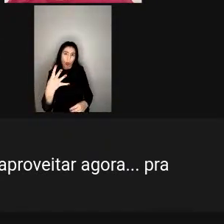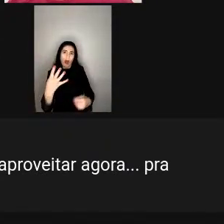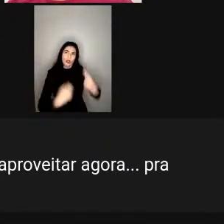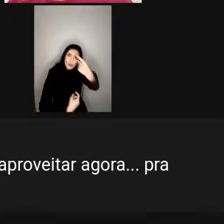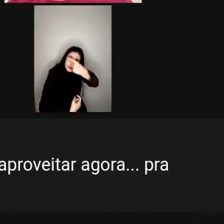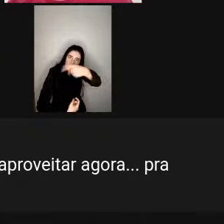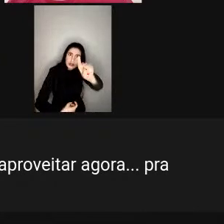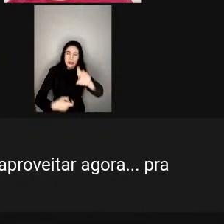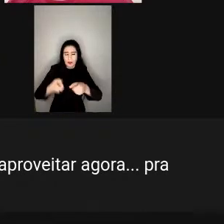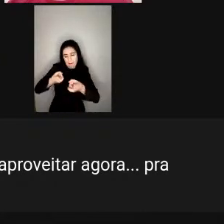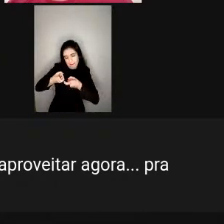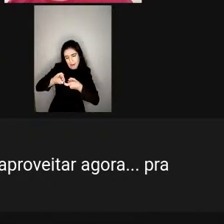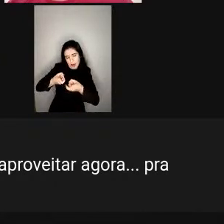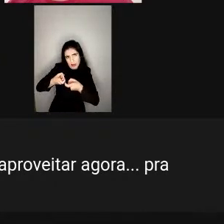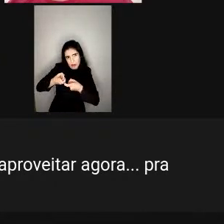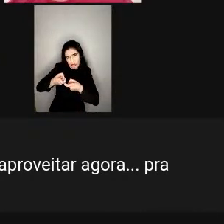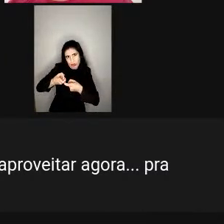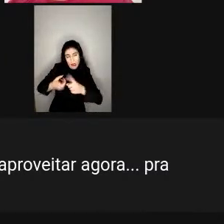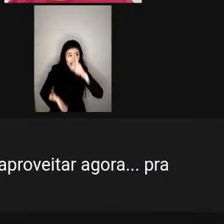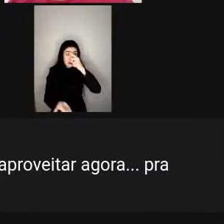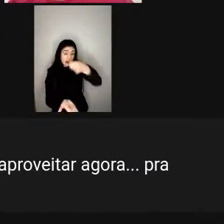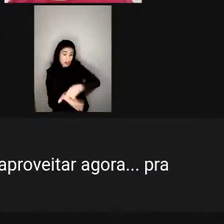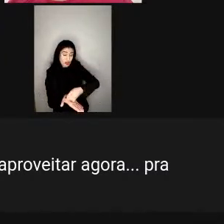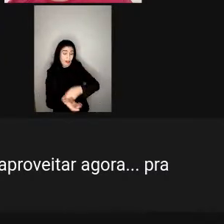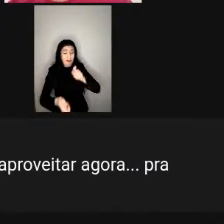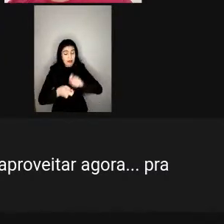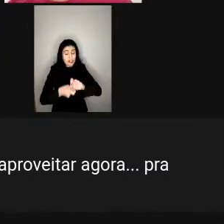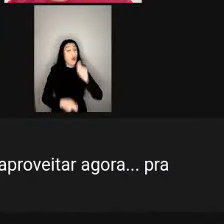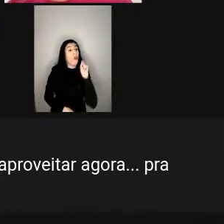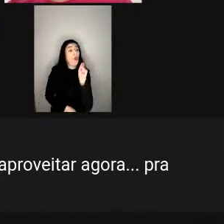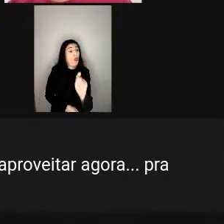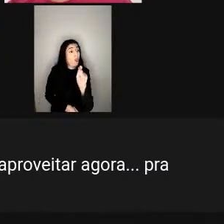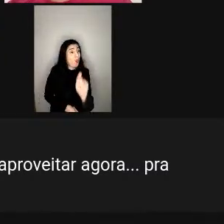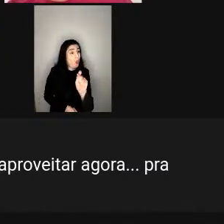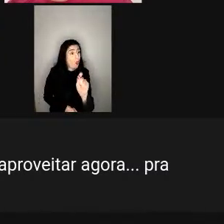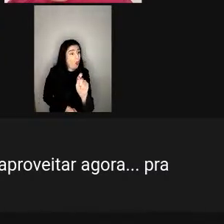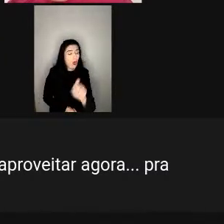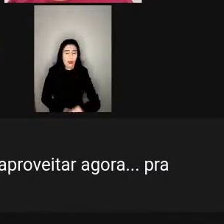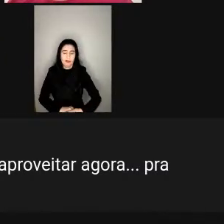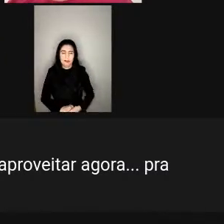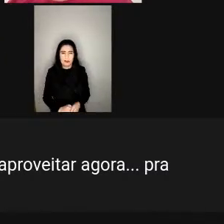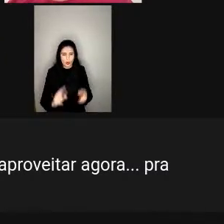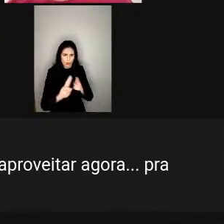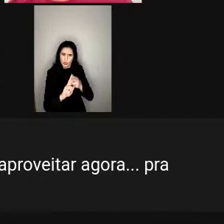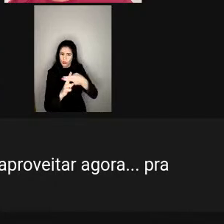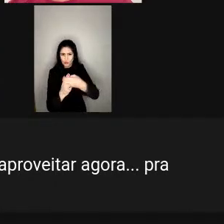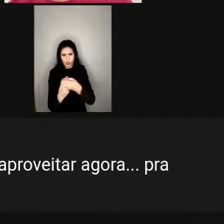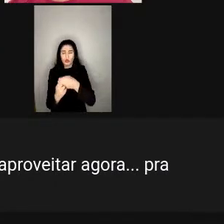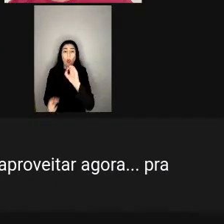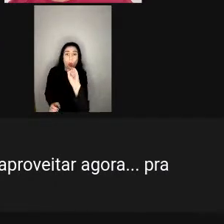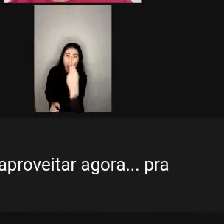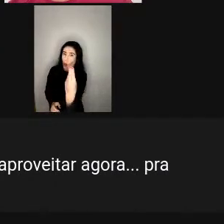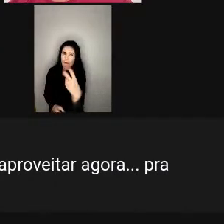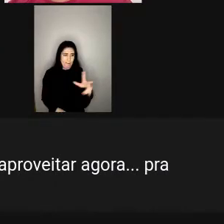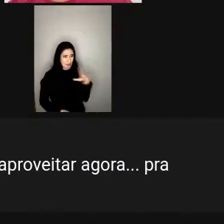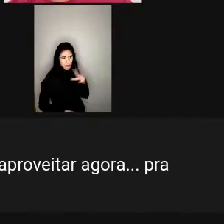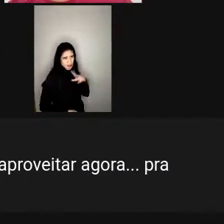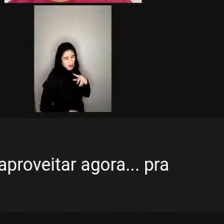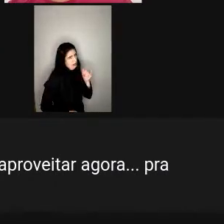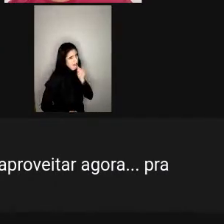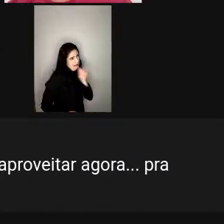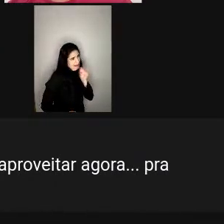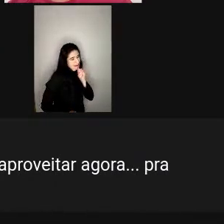para decidir o que vai fazer, né? E a gente procura, independente de ser SUS ou outra coisa, mas a gente procura dar essa